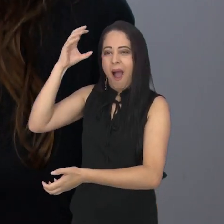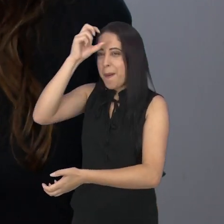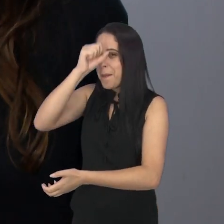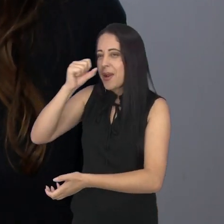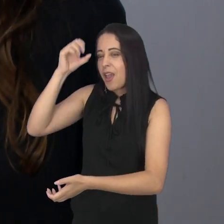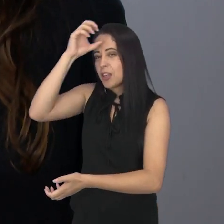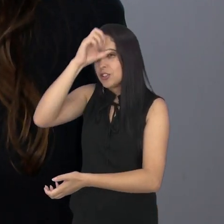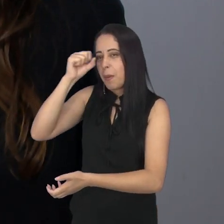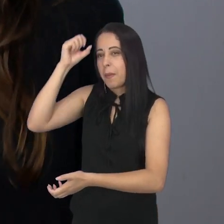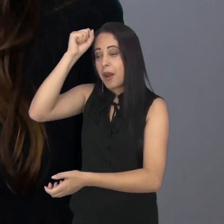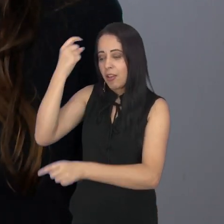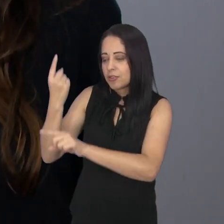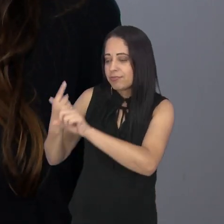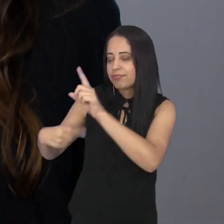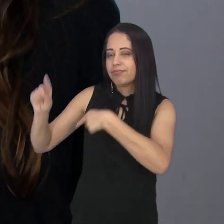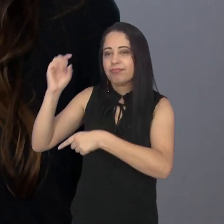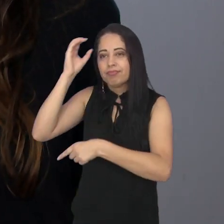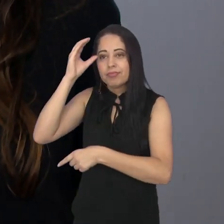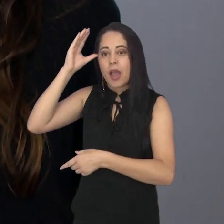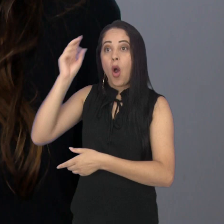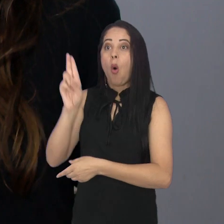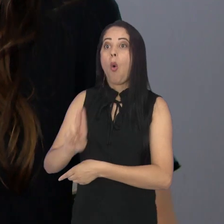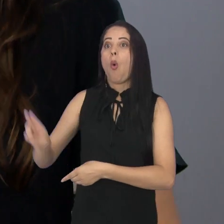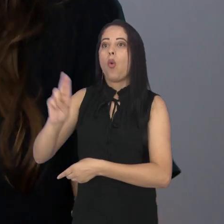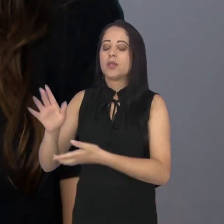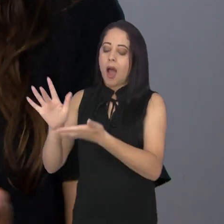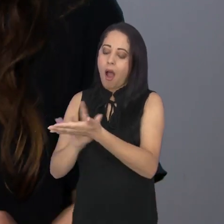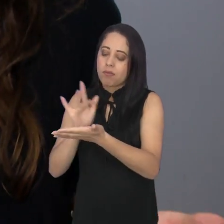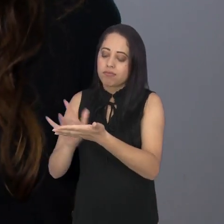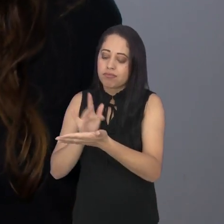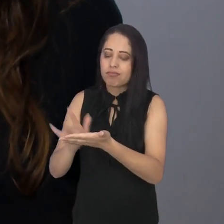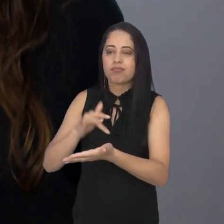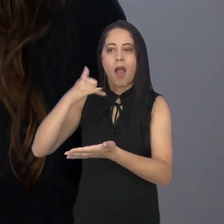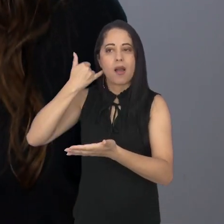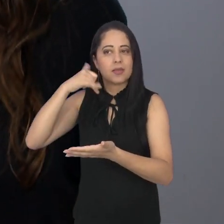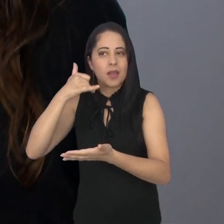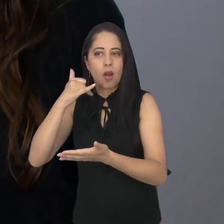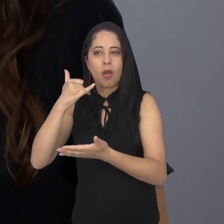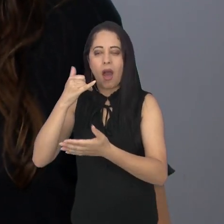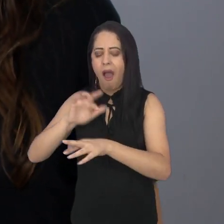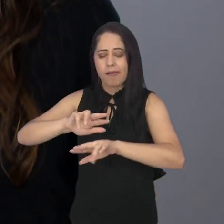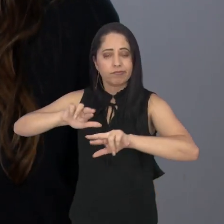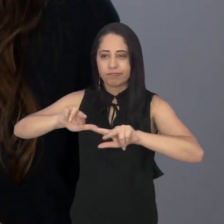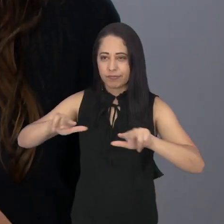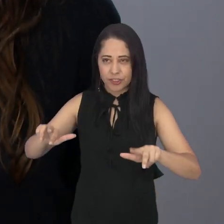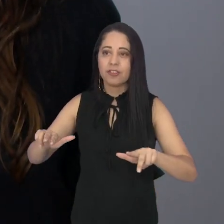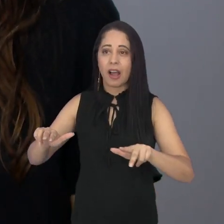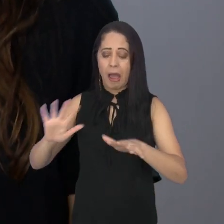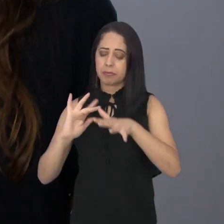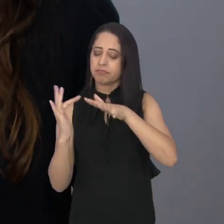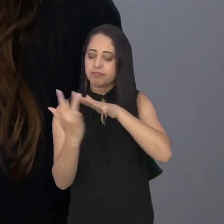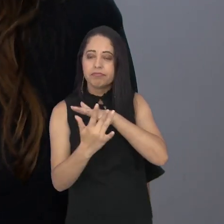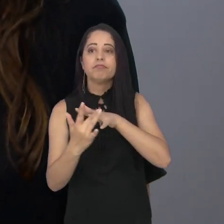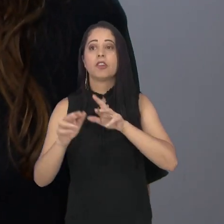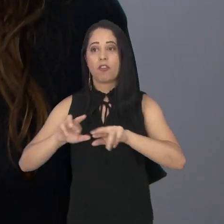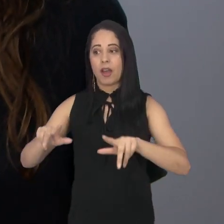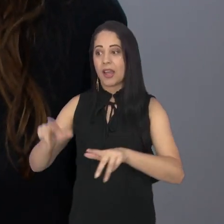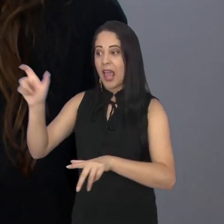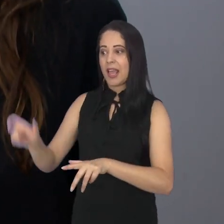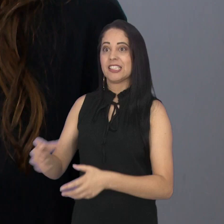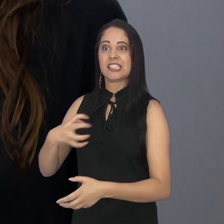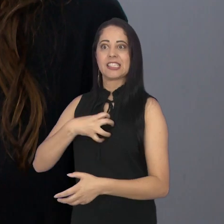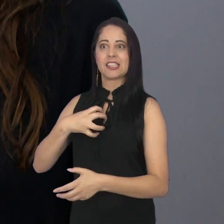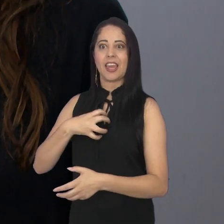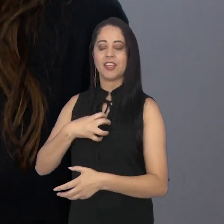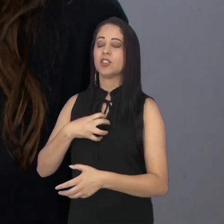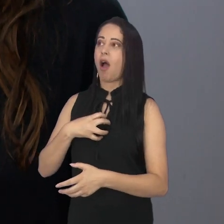as idosas vão aprendendo a se desenvolver, a navegar por esse espaço, né, por esses locais, pelas redes